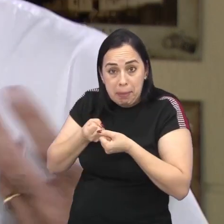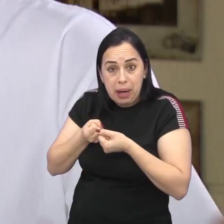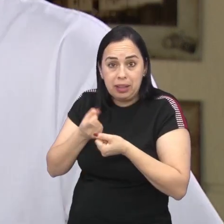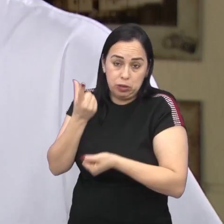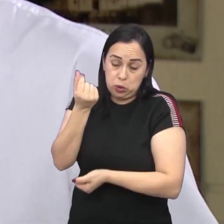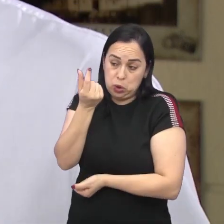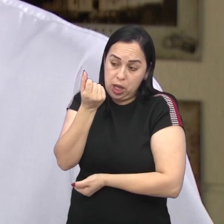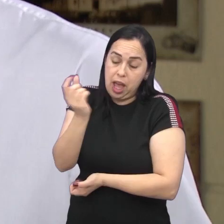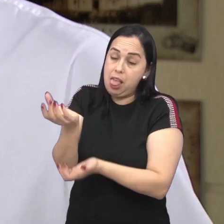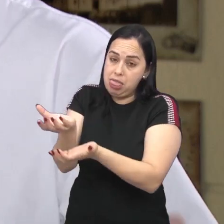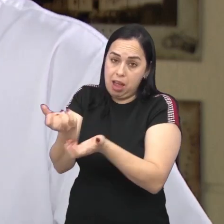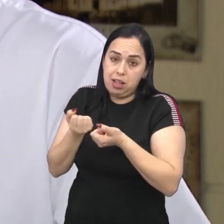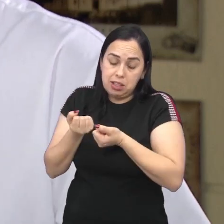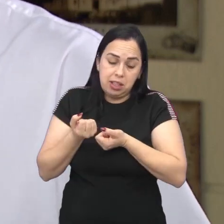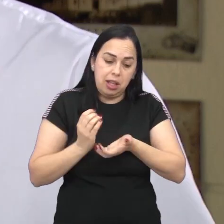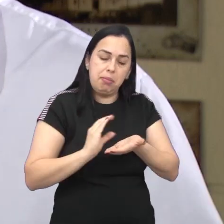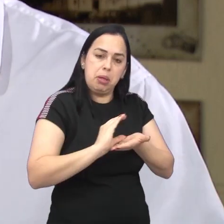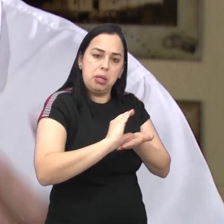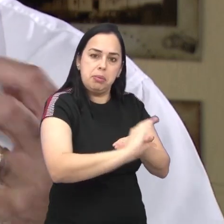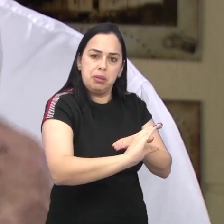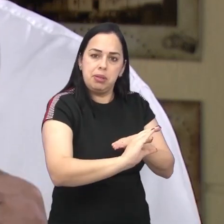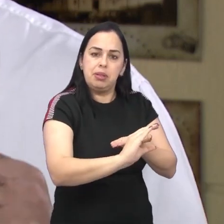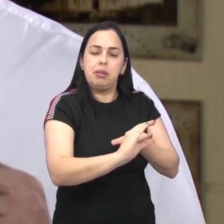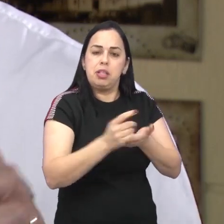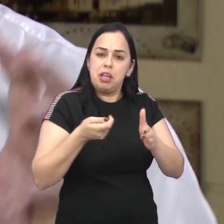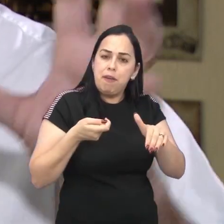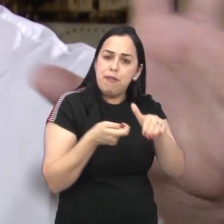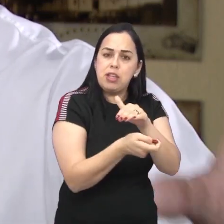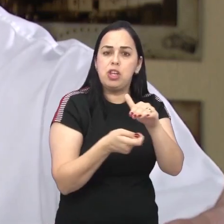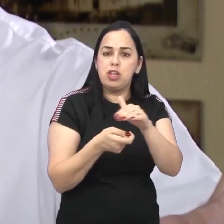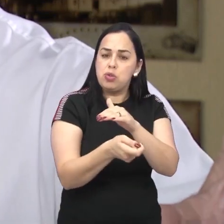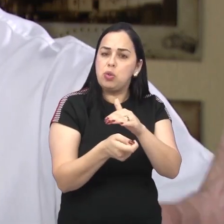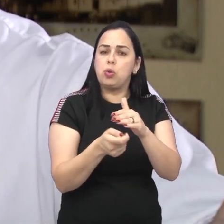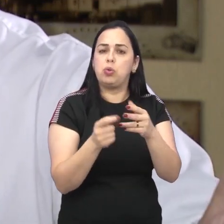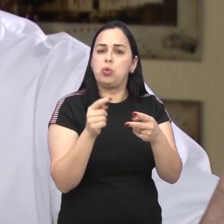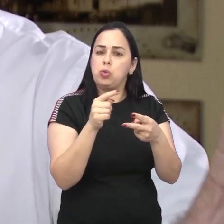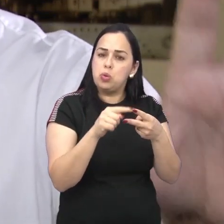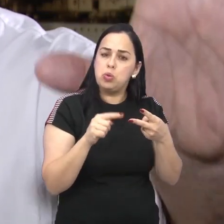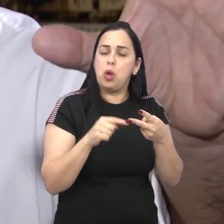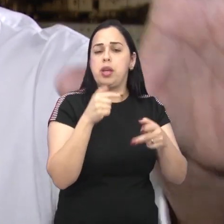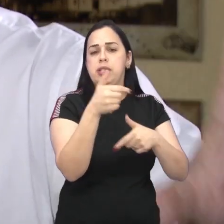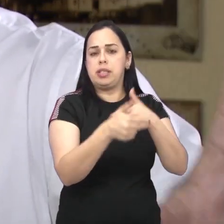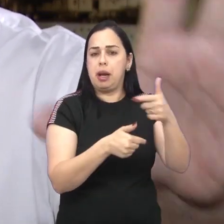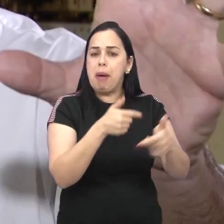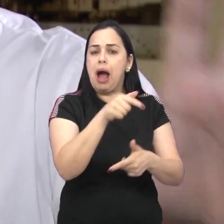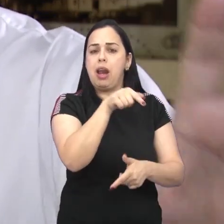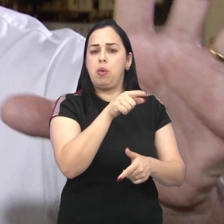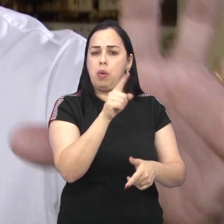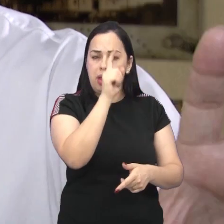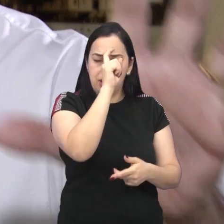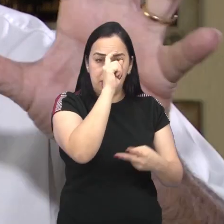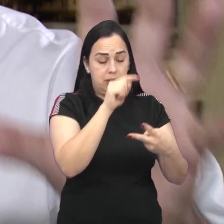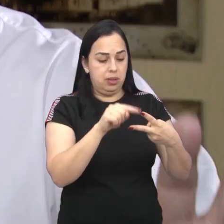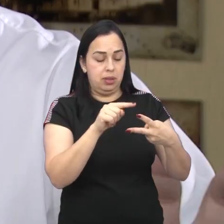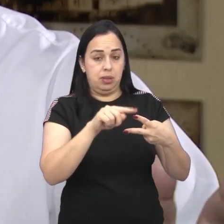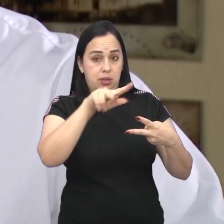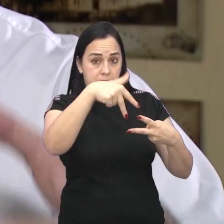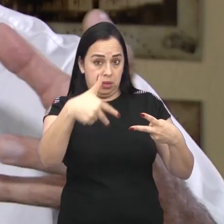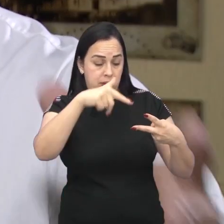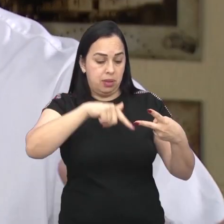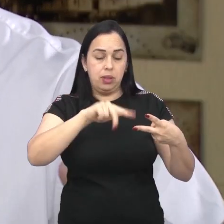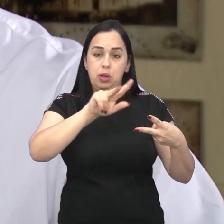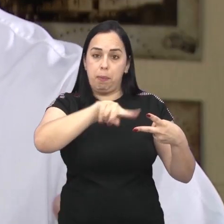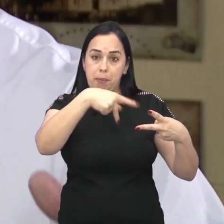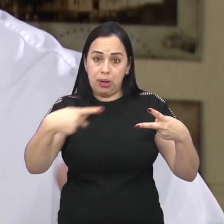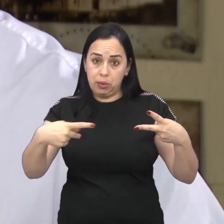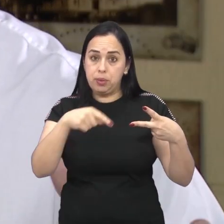gente capta esse recurso, traz para a cidade e pode ser investido nos trabalhos de ação realizados pelas entidades. Não